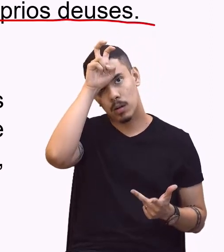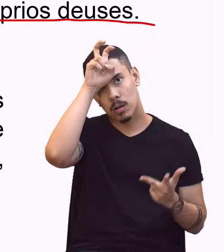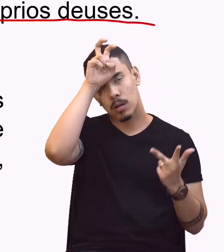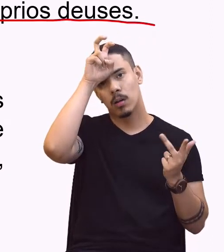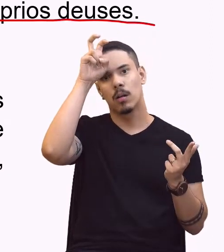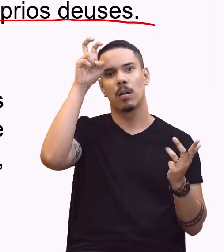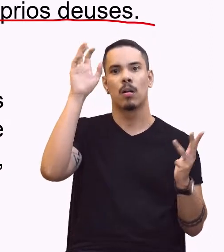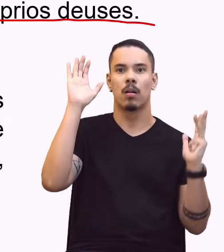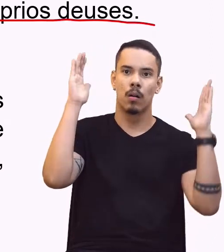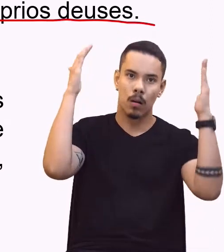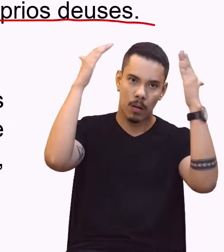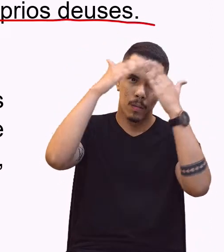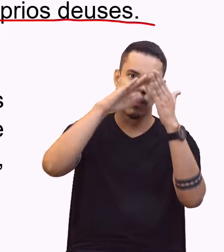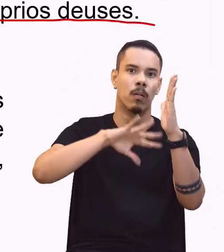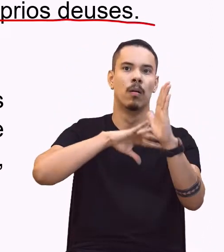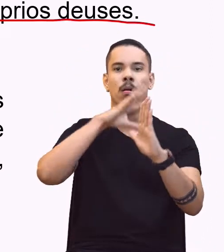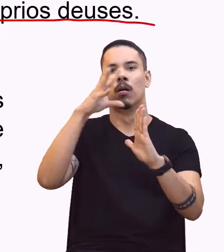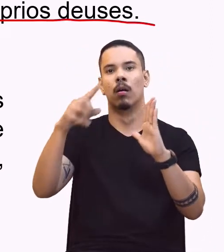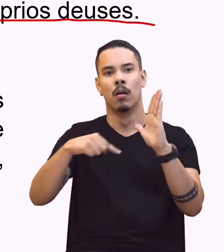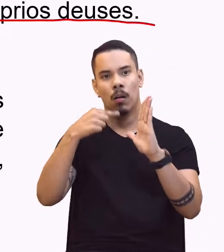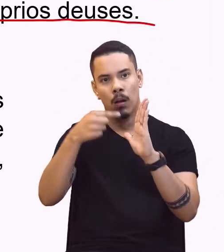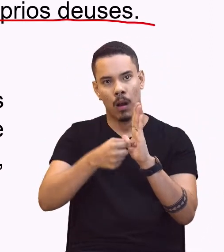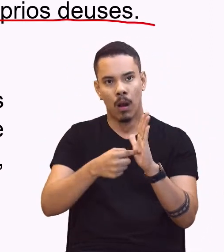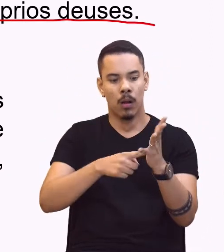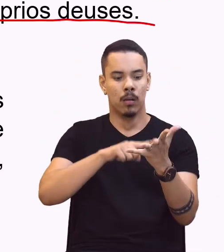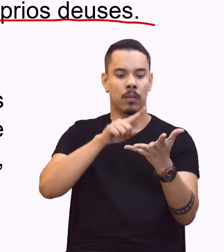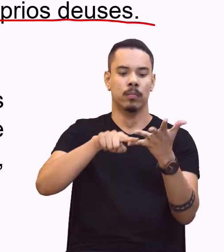babilônios, dos sírios, dos persas.